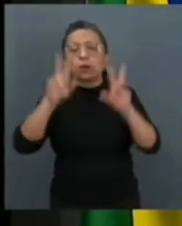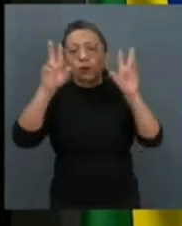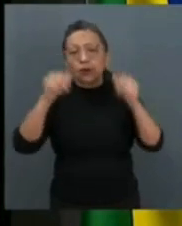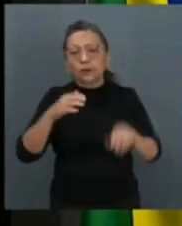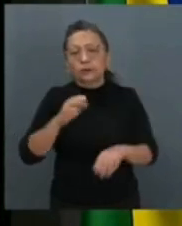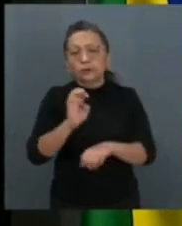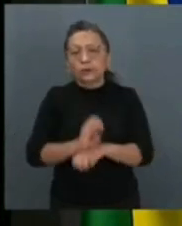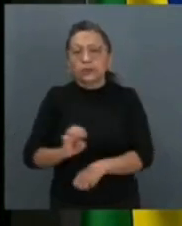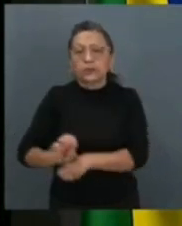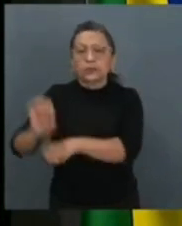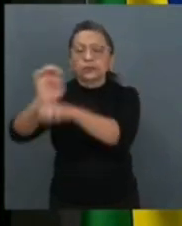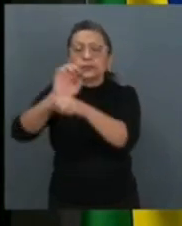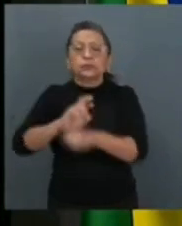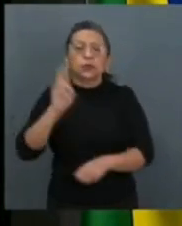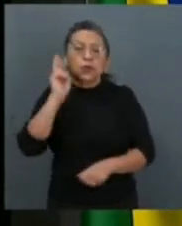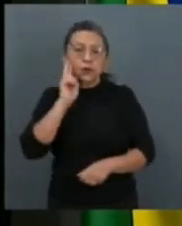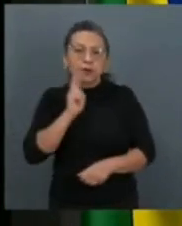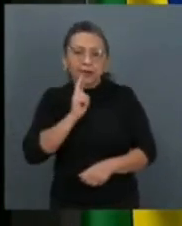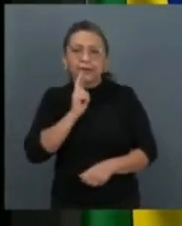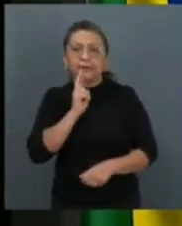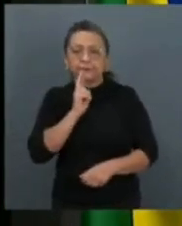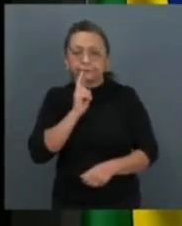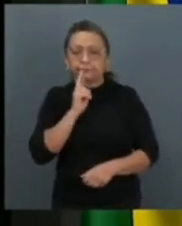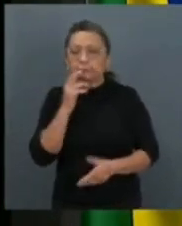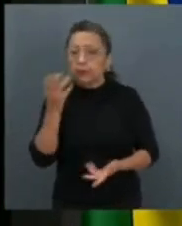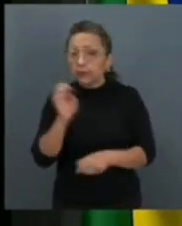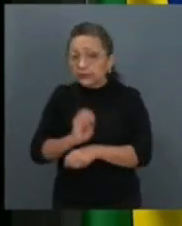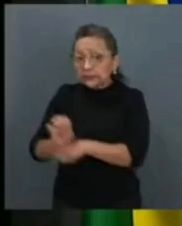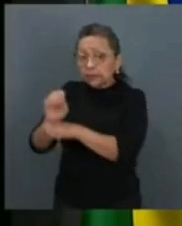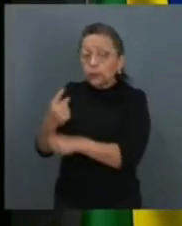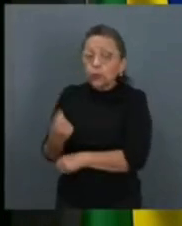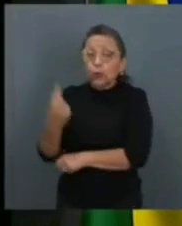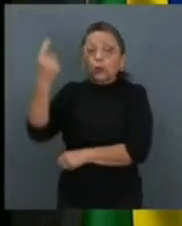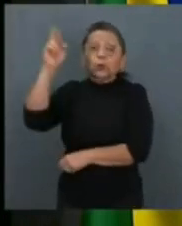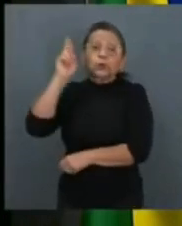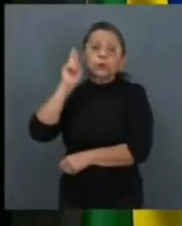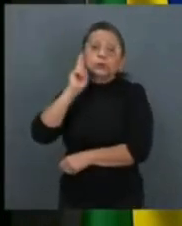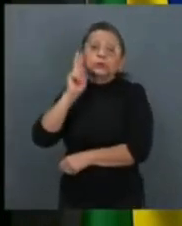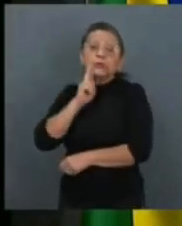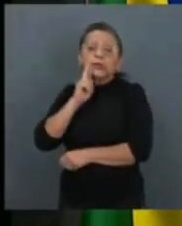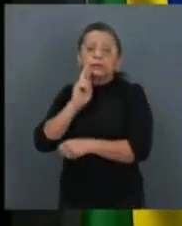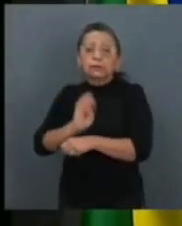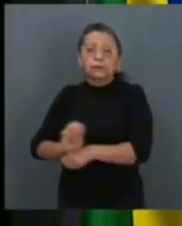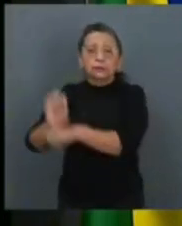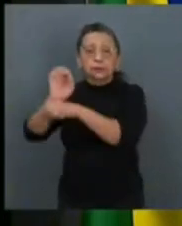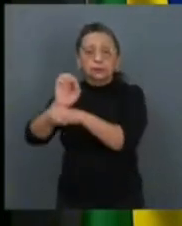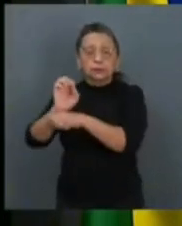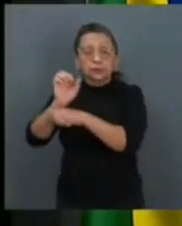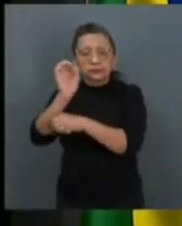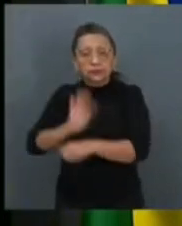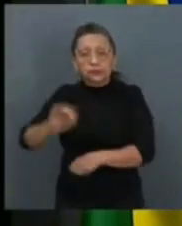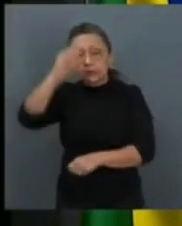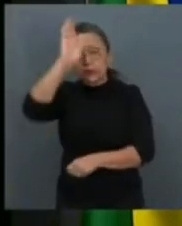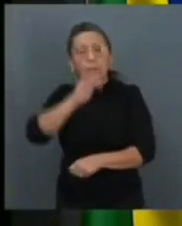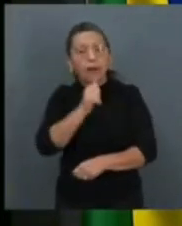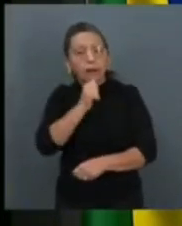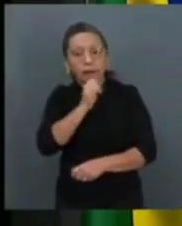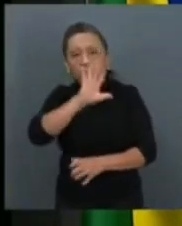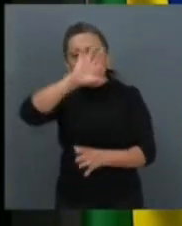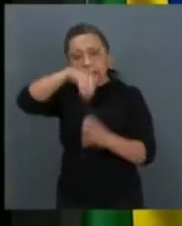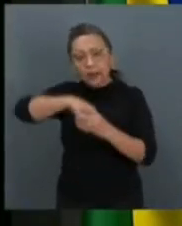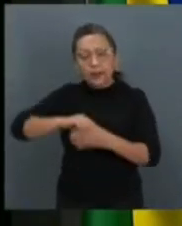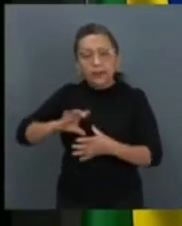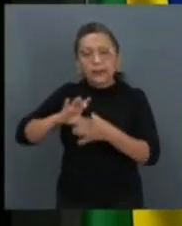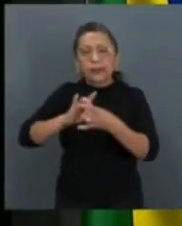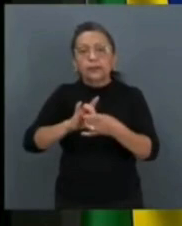do Estado de Roraima. O Estado de Roraima, que é o único Estado da Federação Brasileira que ainda não está interligado ao